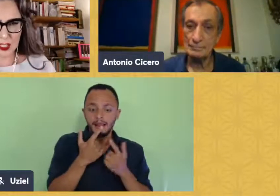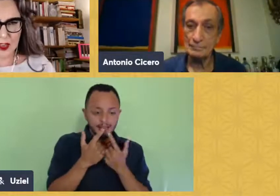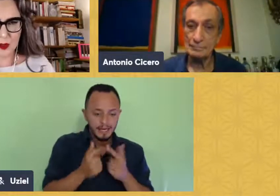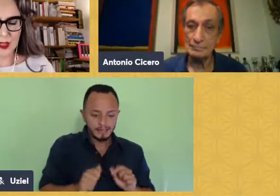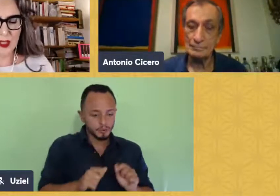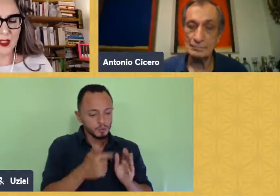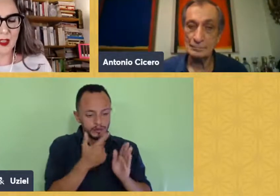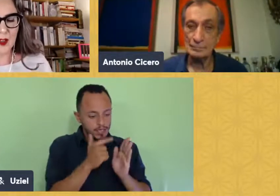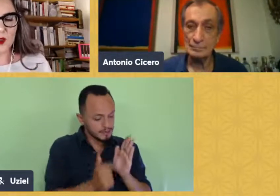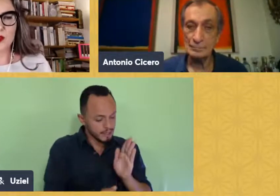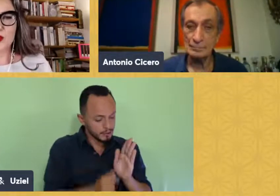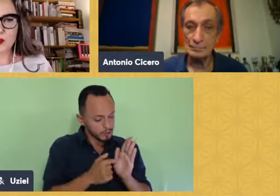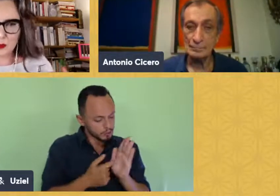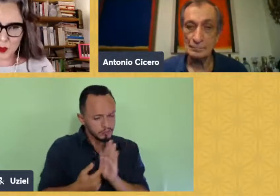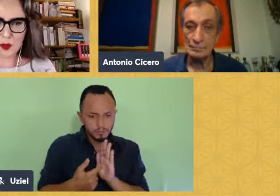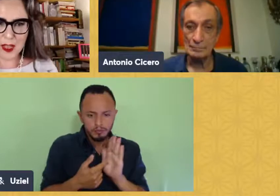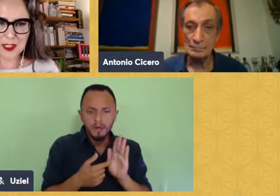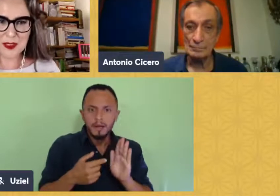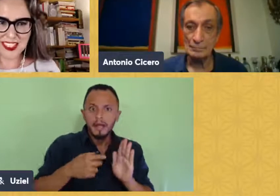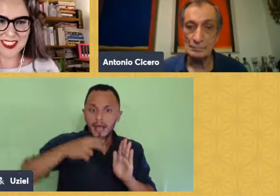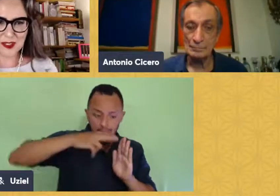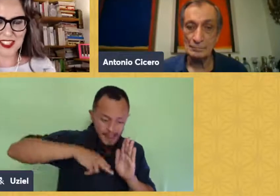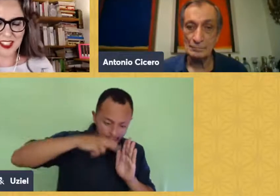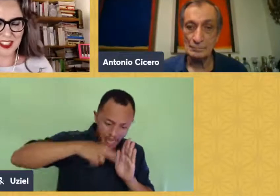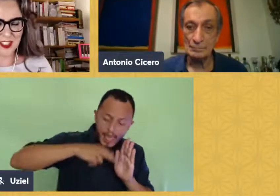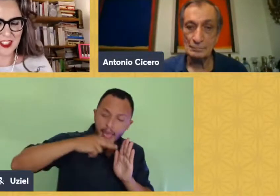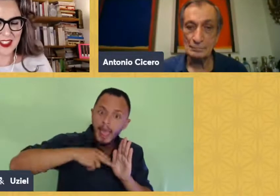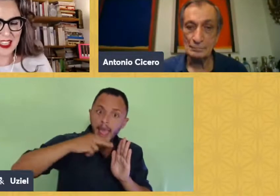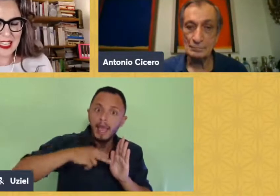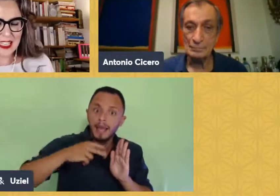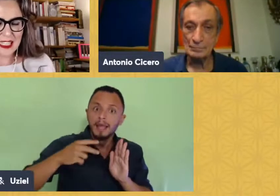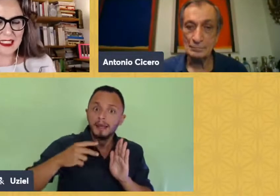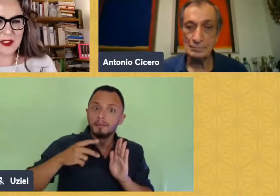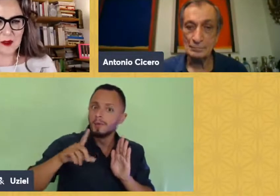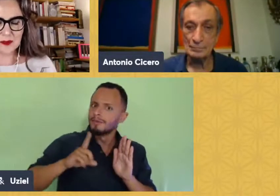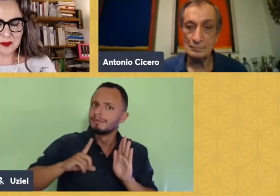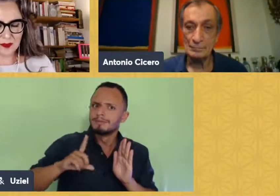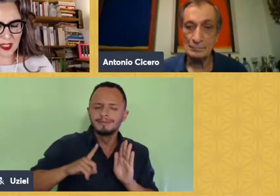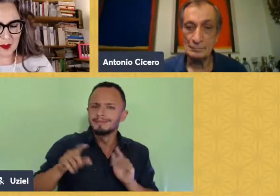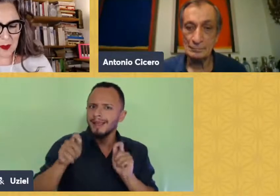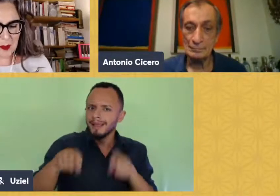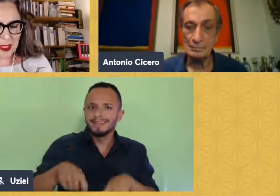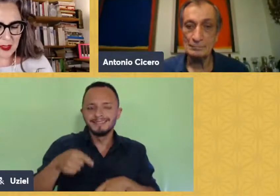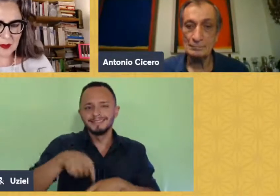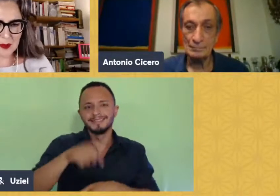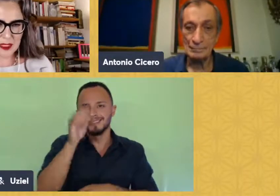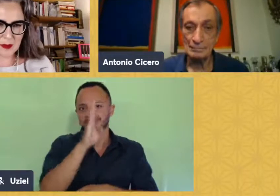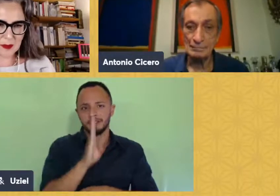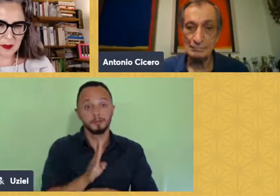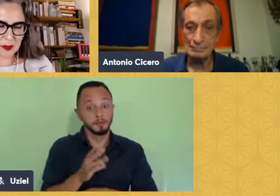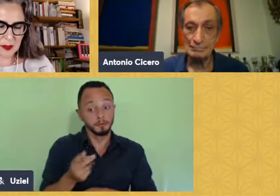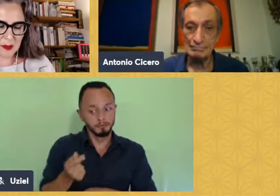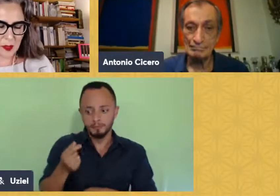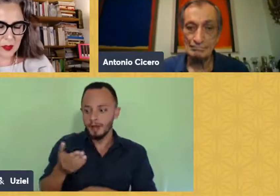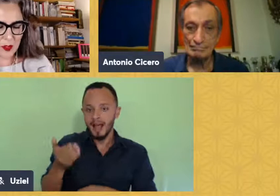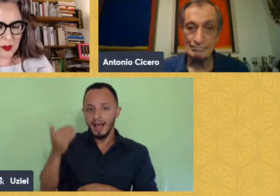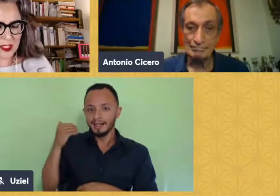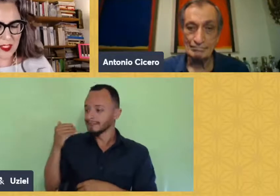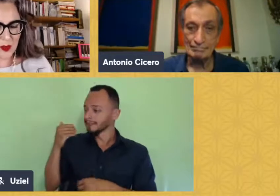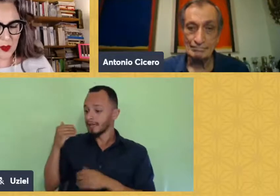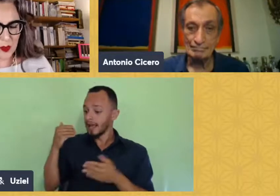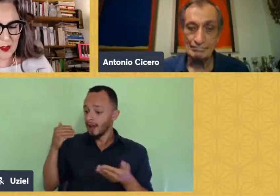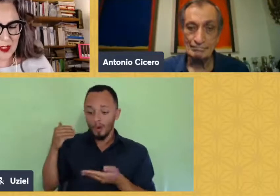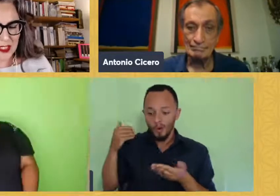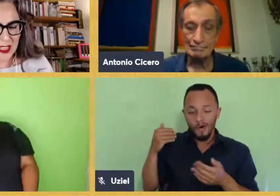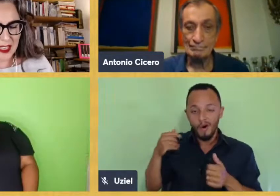maneira geral, muito mais do que antes. Então, a minha primeira pergunta sobre